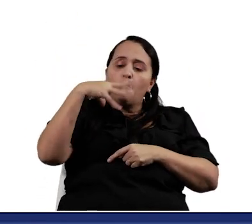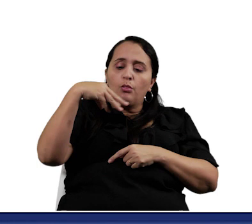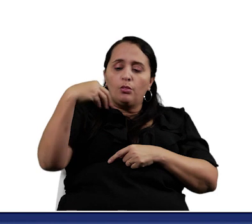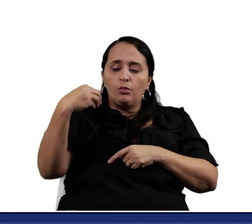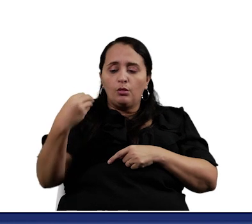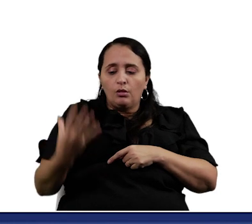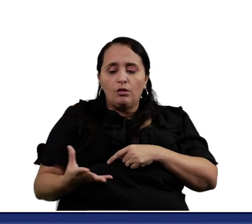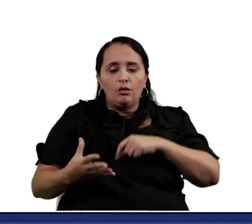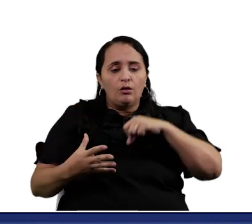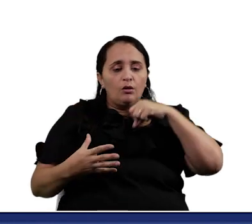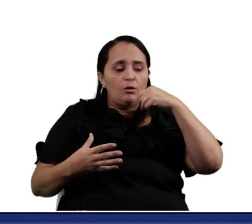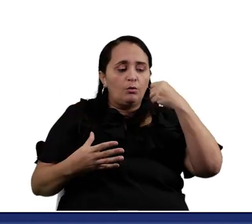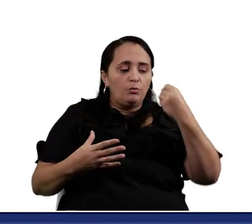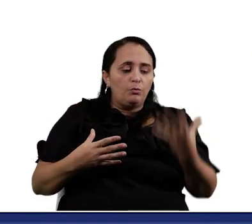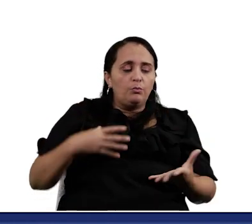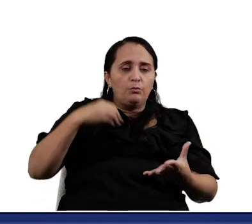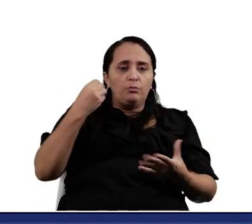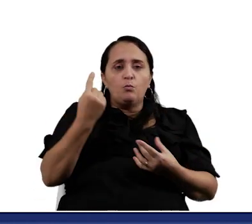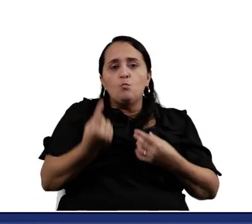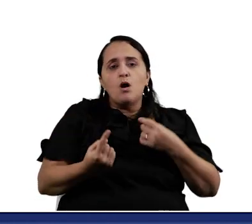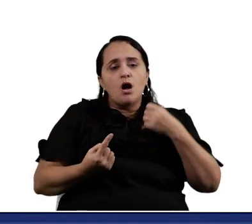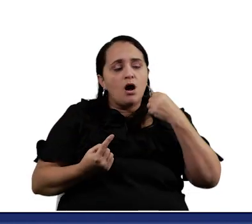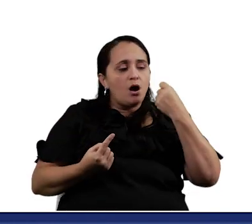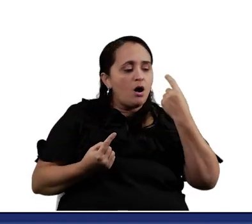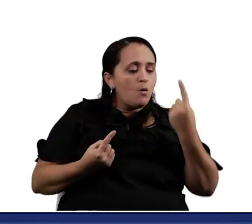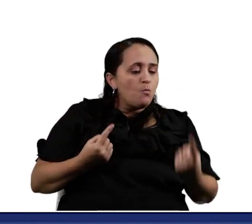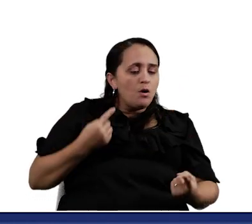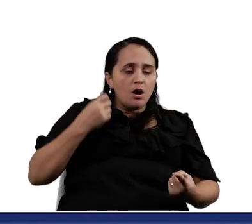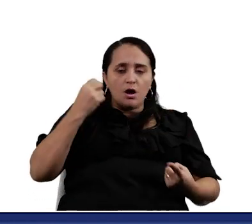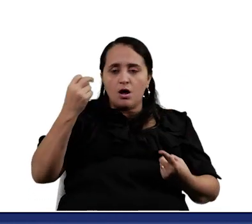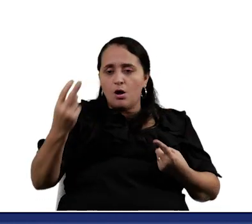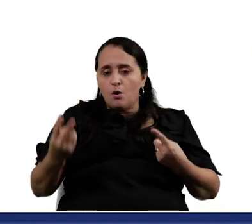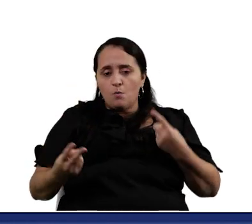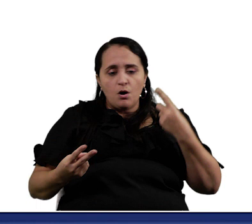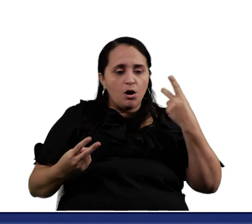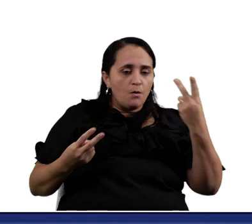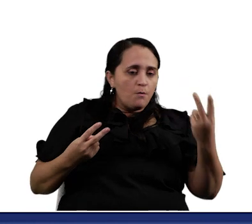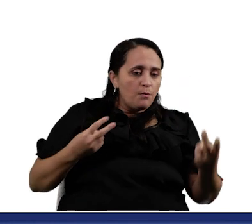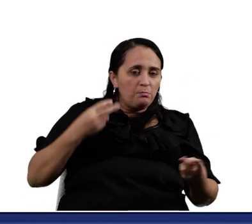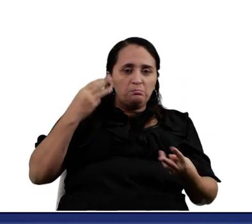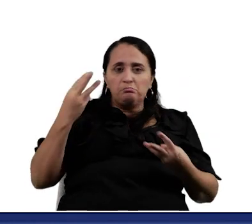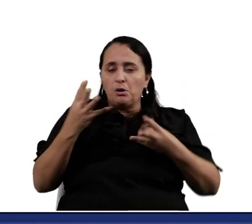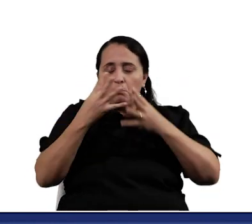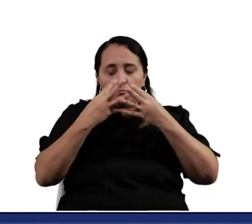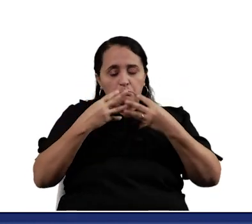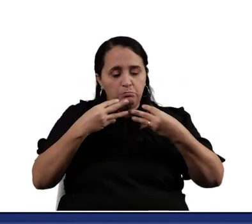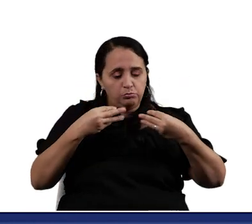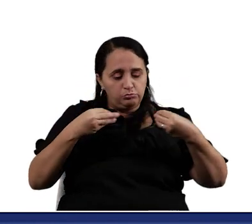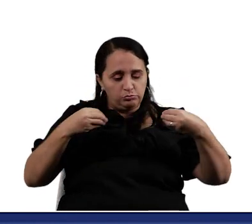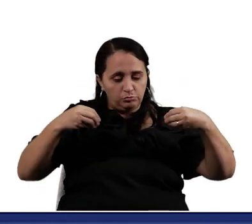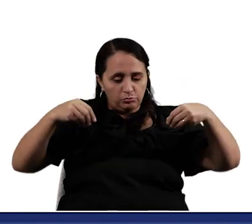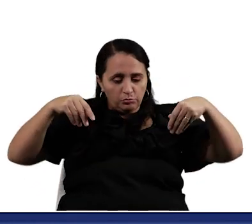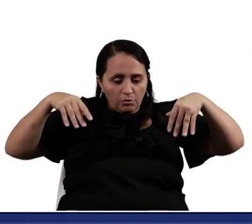caindo, uma a uma. Imaginem, à medida que as penas se